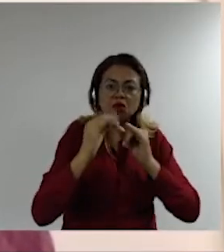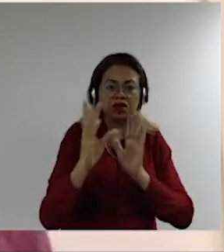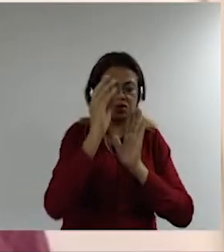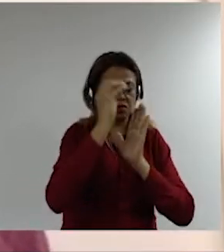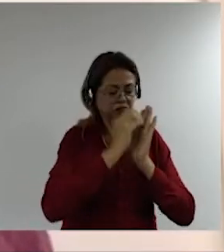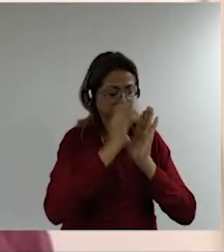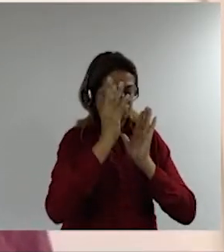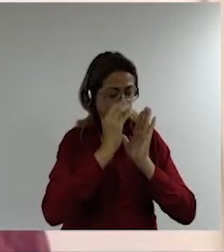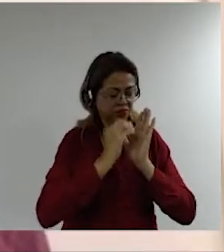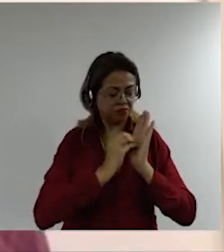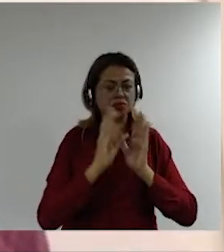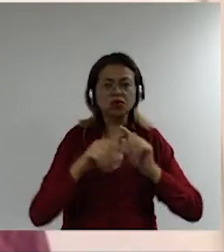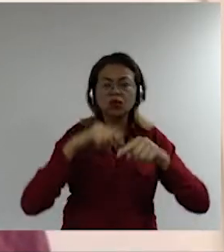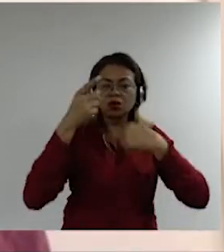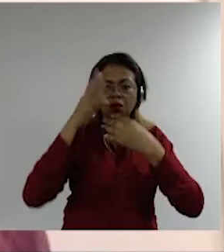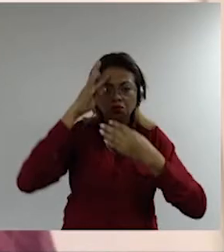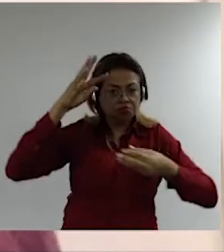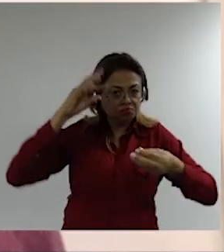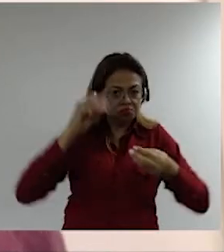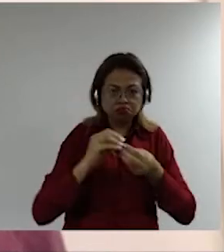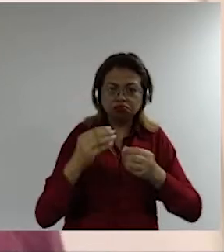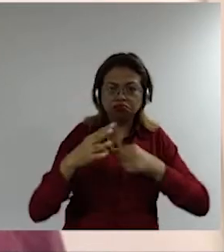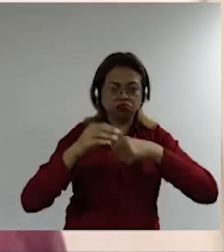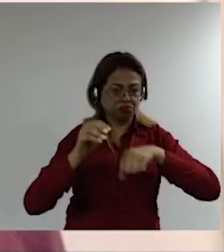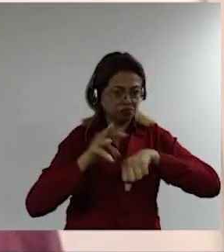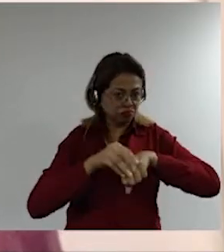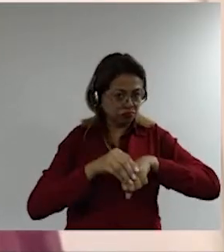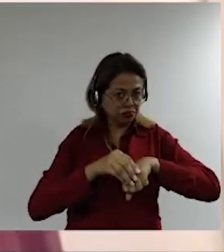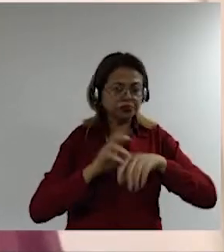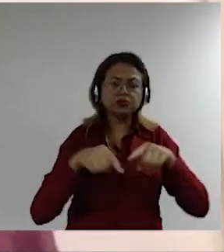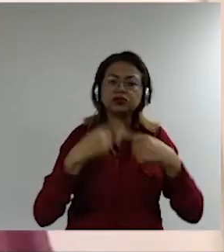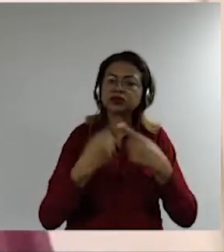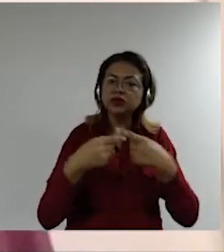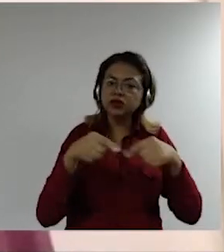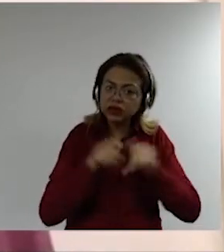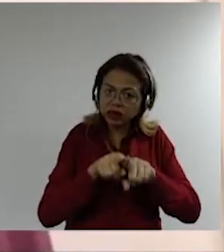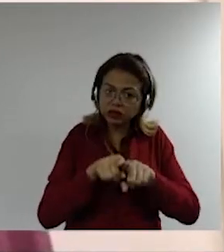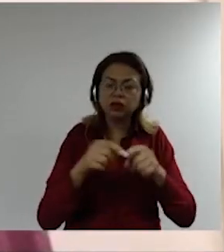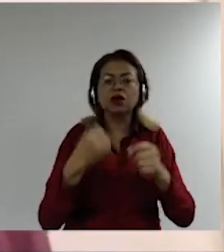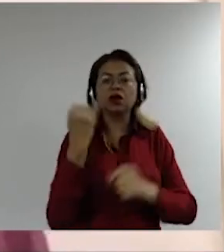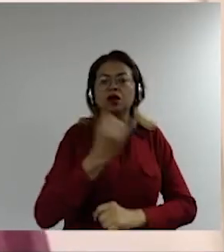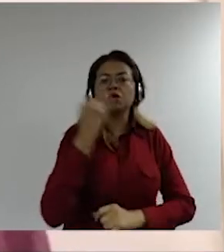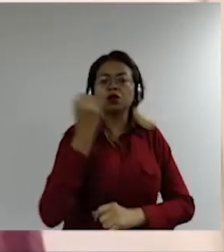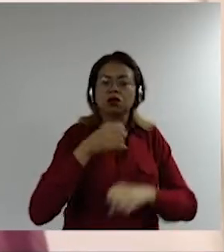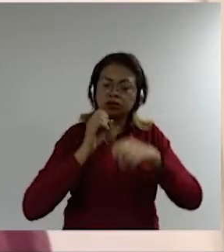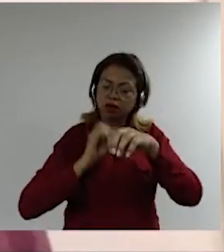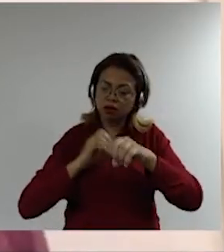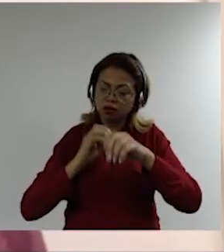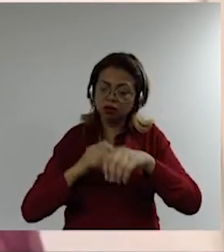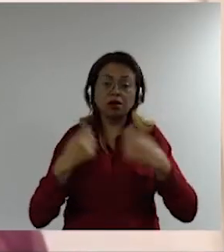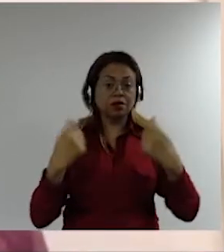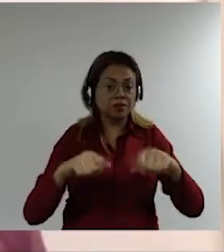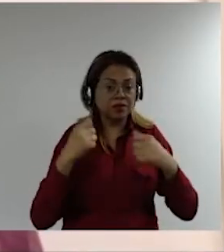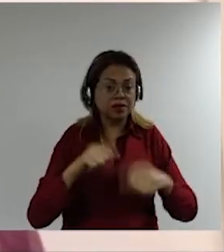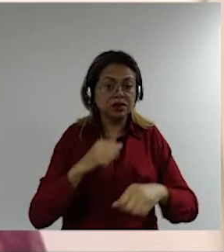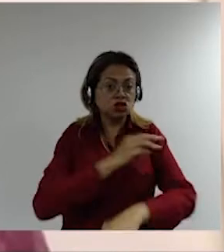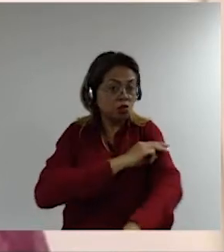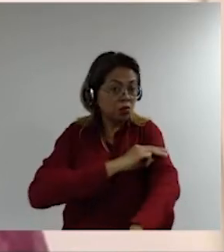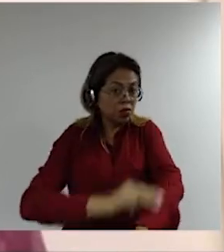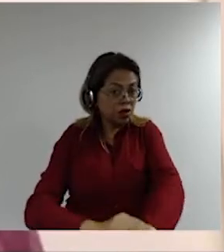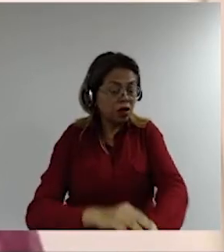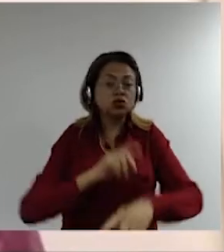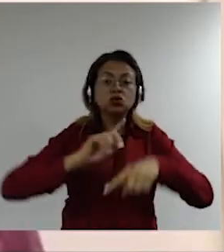imparte essa informação. Em segundo lugar, ela é importante porque ela ensina e requer modos de cognição